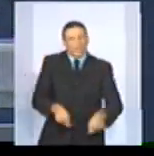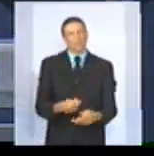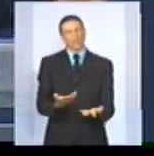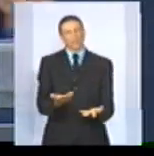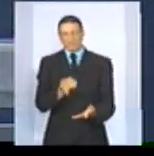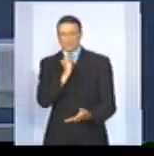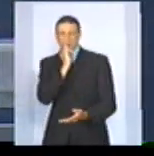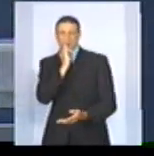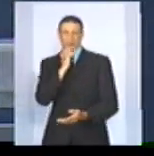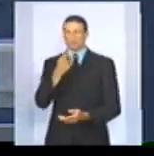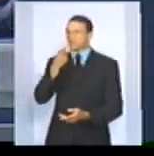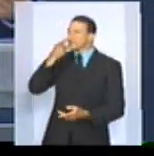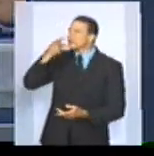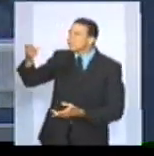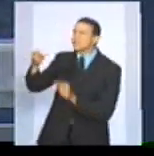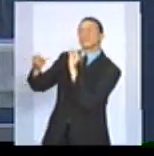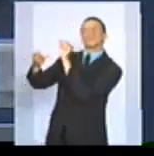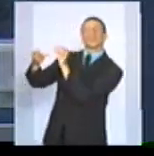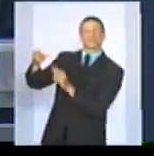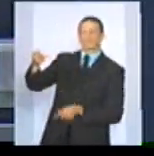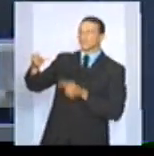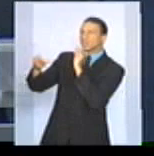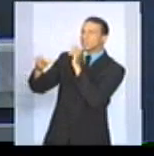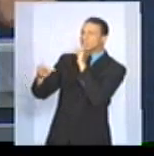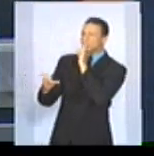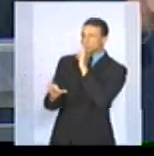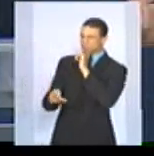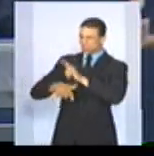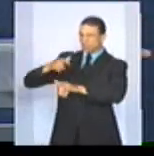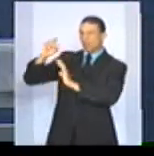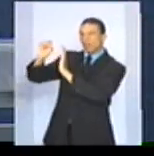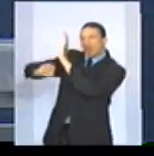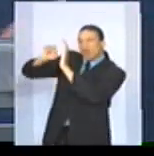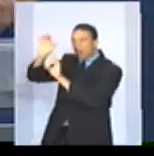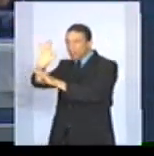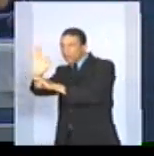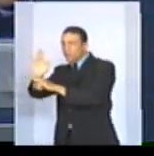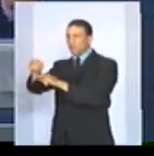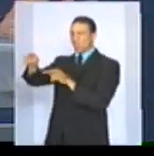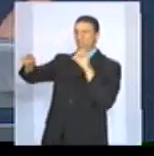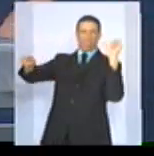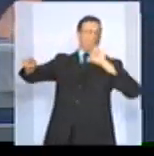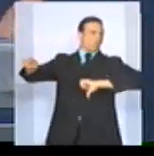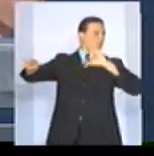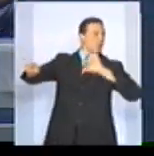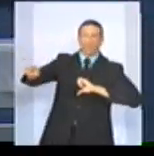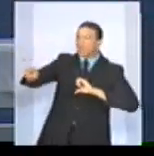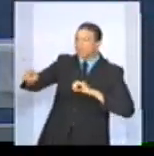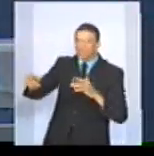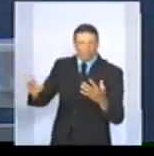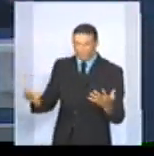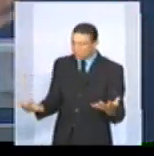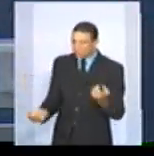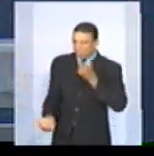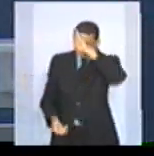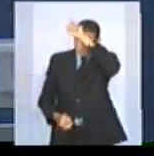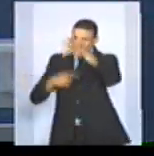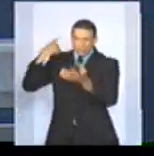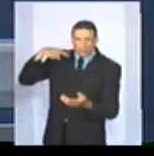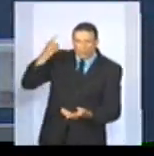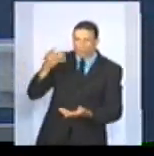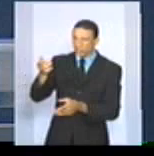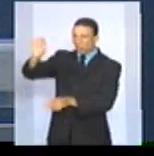produzido produto nacional de má qualidade quem falou isso que seria insano de colocar vou fazer um programa aqui